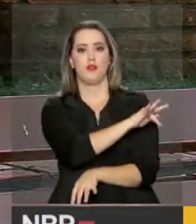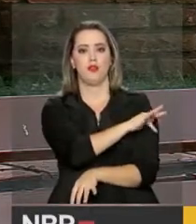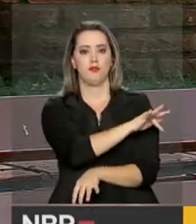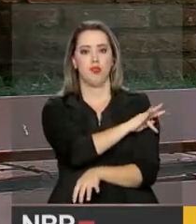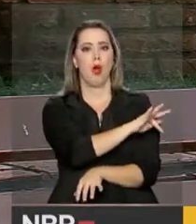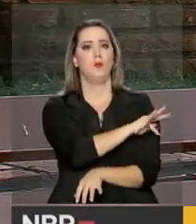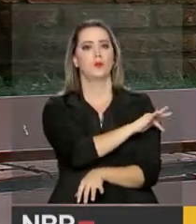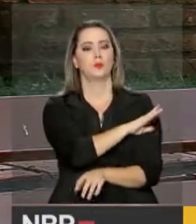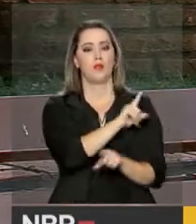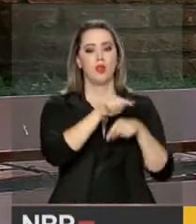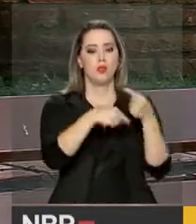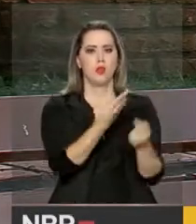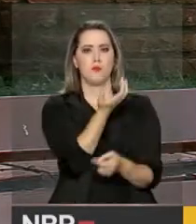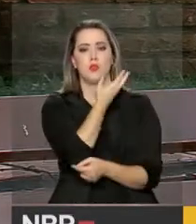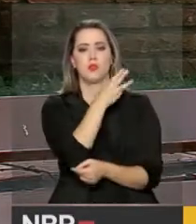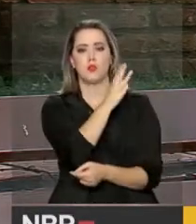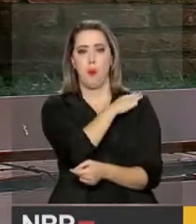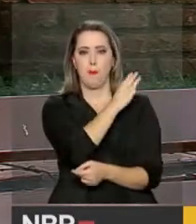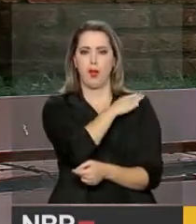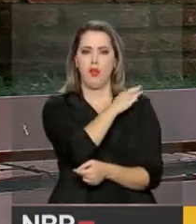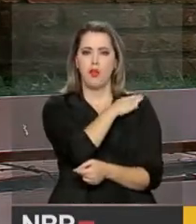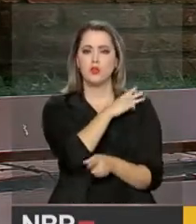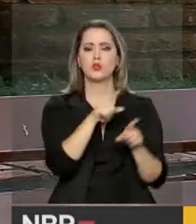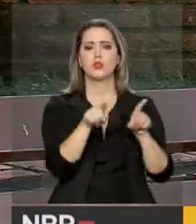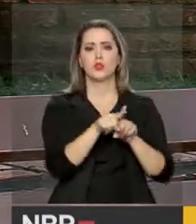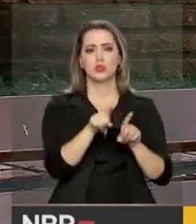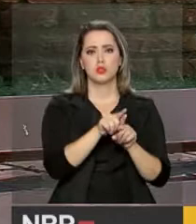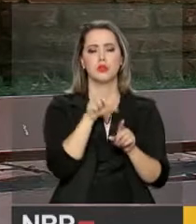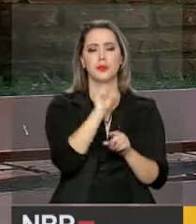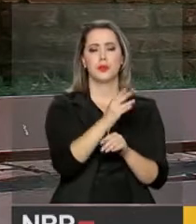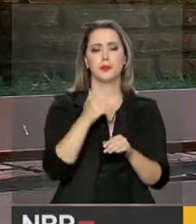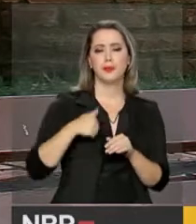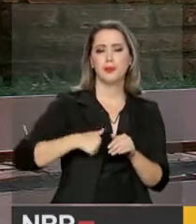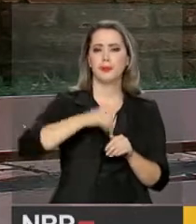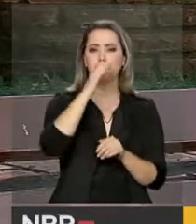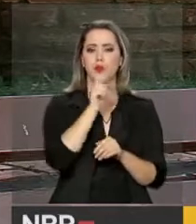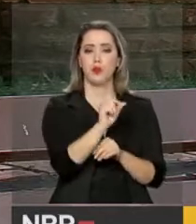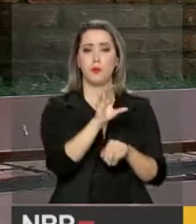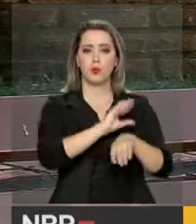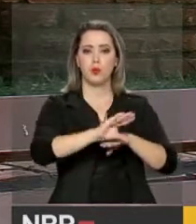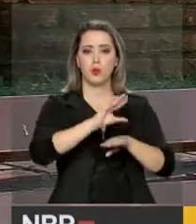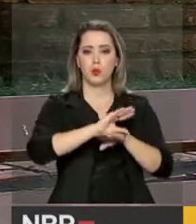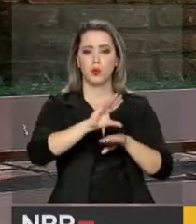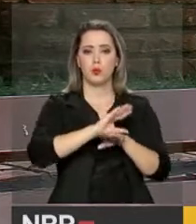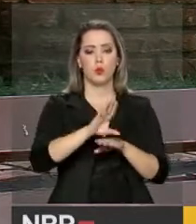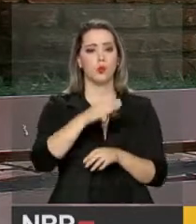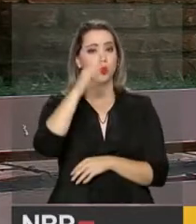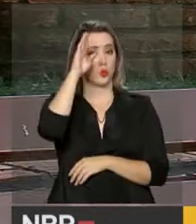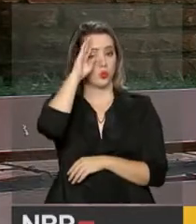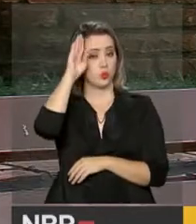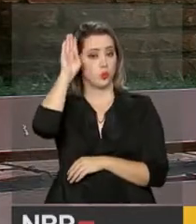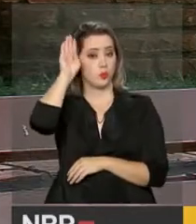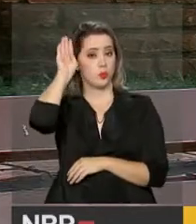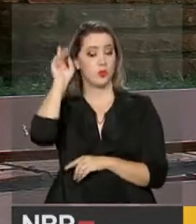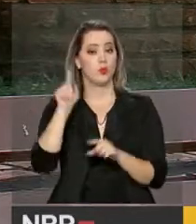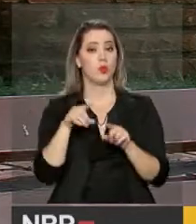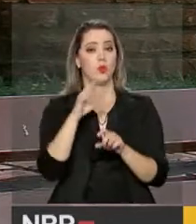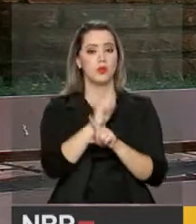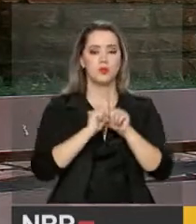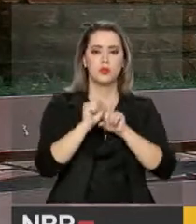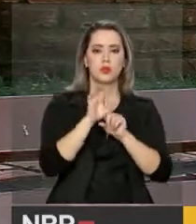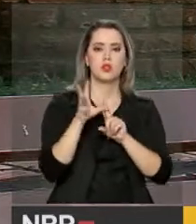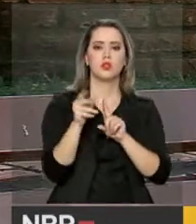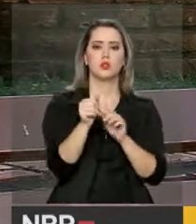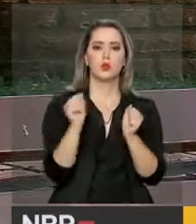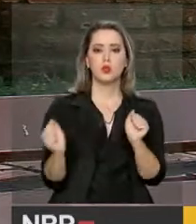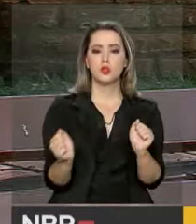obrigatória no ensino médio e como disciplina obrigatória na maior parte dos cursos do ensino superior, de forma que a sociedade toda